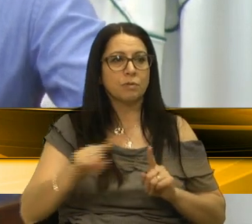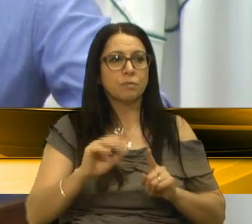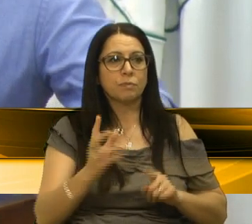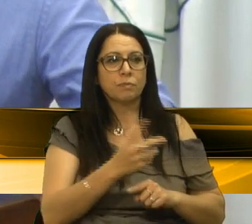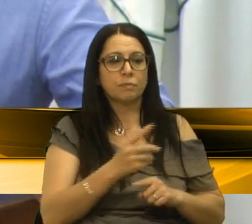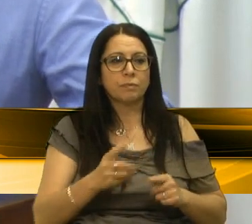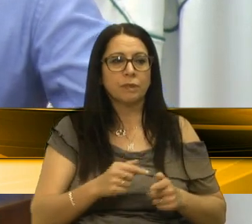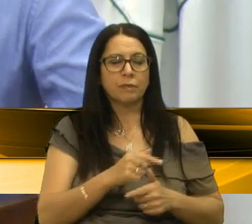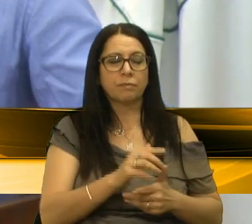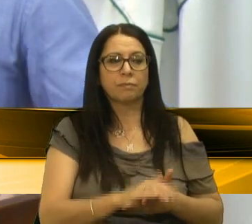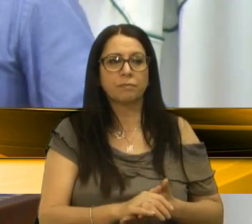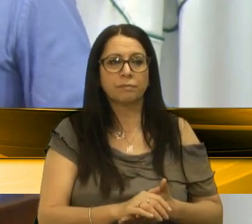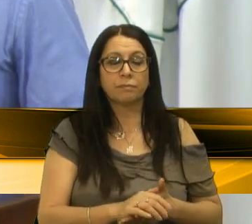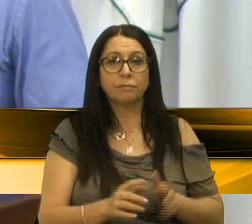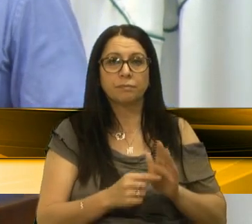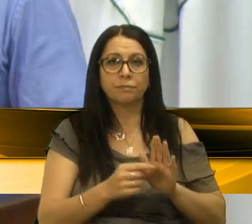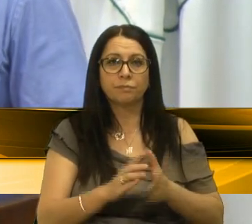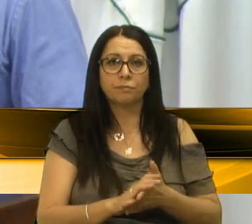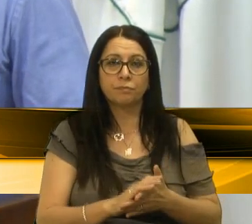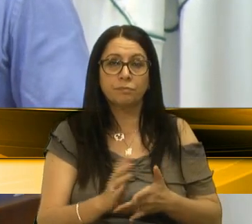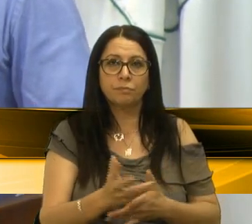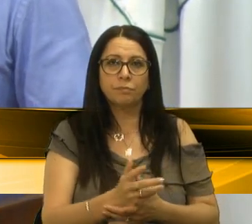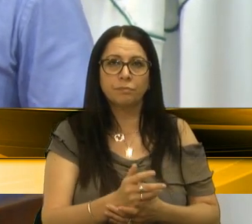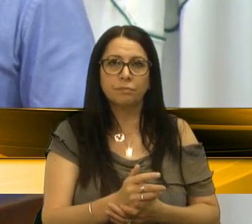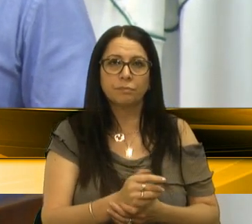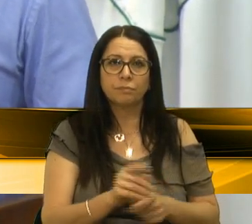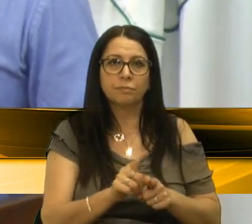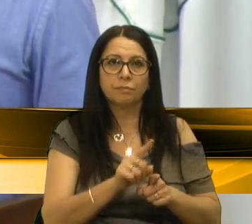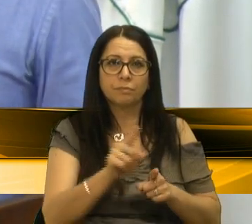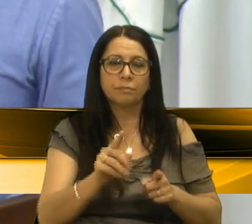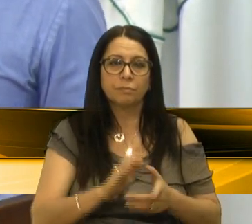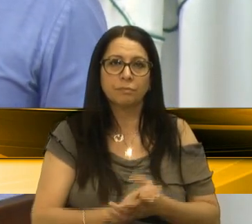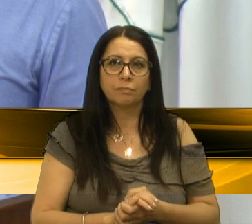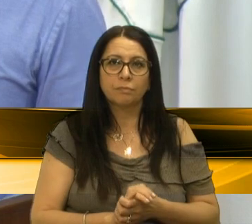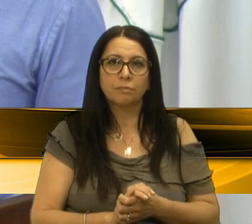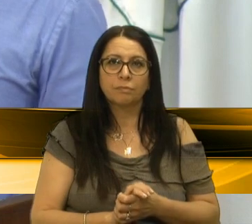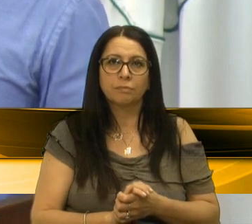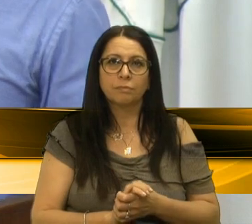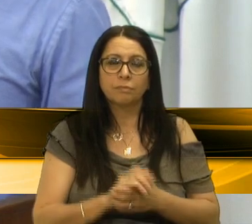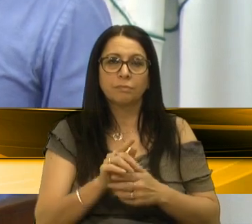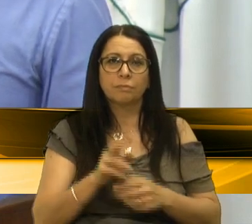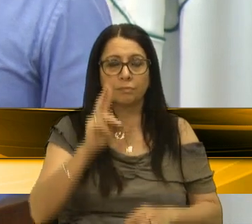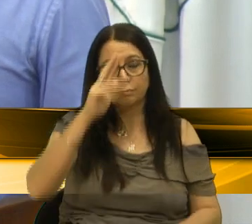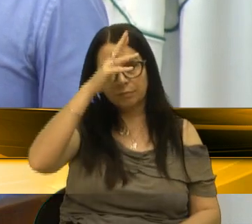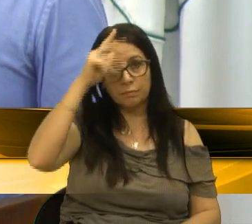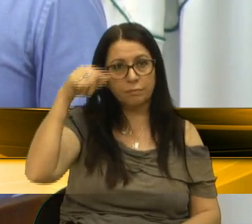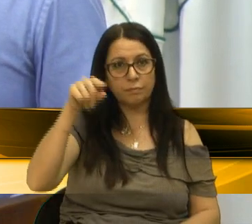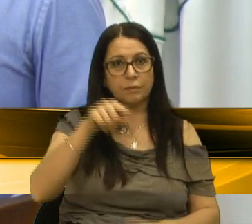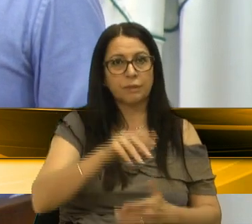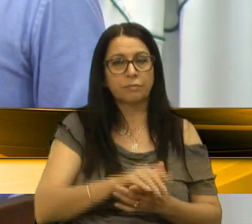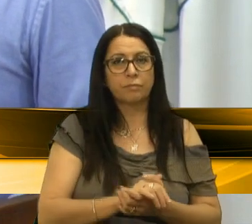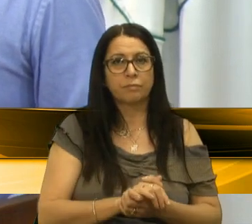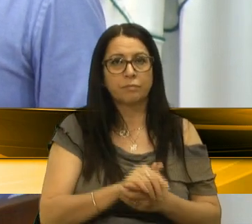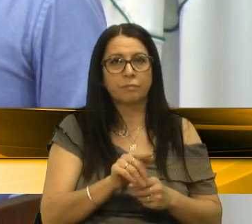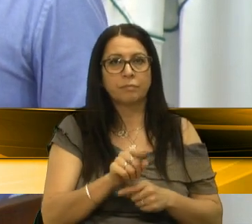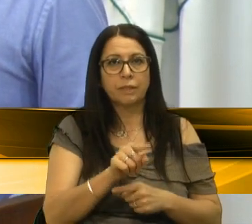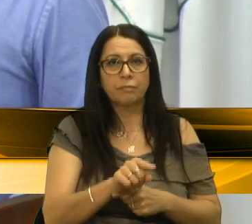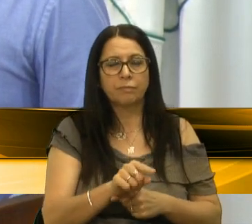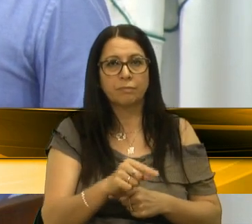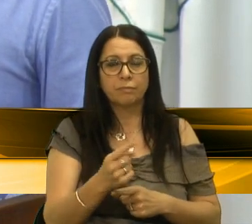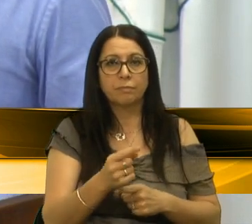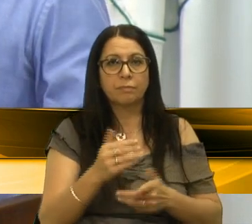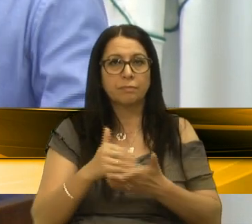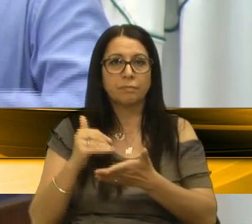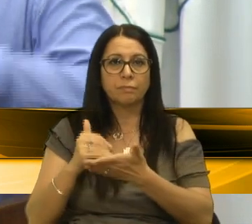se sentiríamos contemplados com isso. E quando eu falo da gestão do prefeito, eu não estou pessoalizando a nenhum secretário,